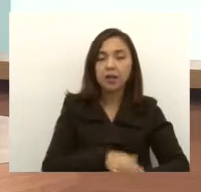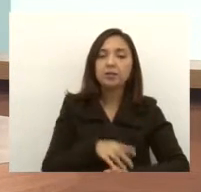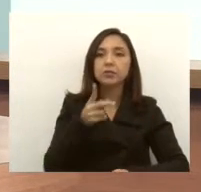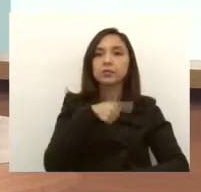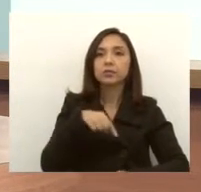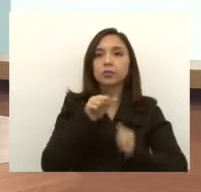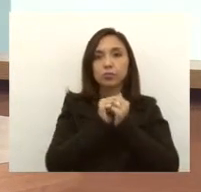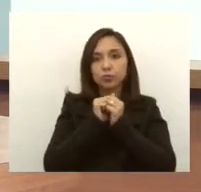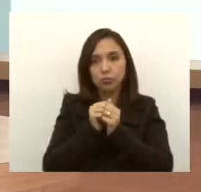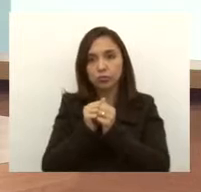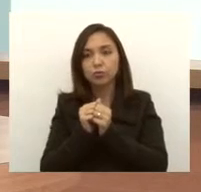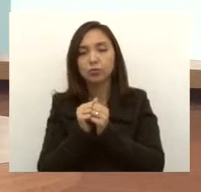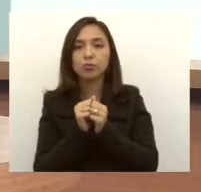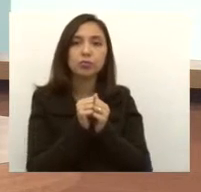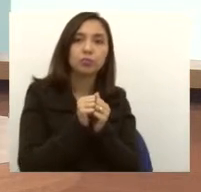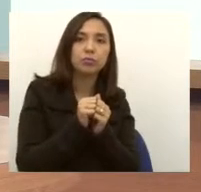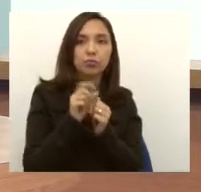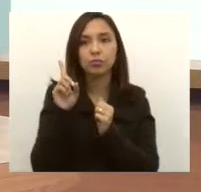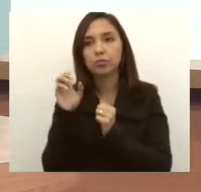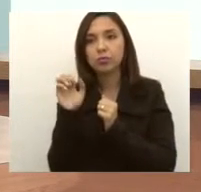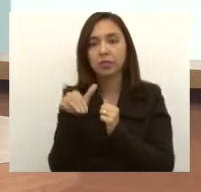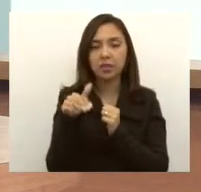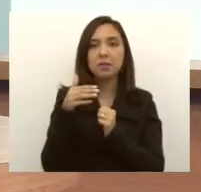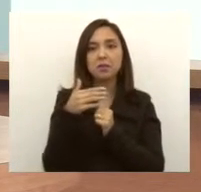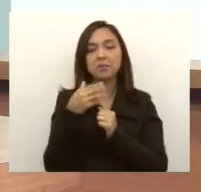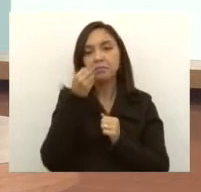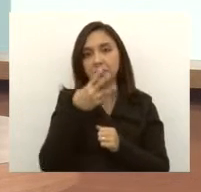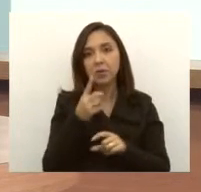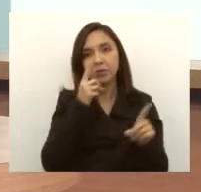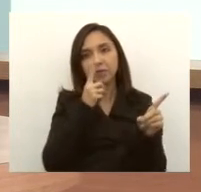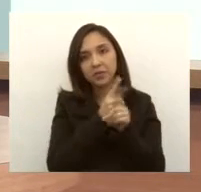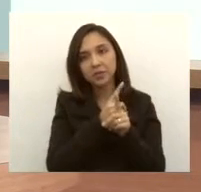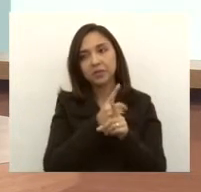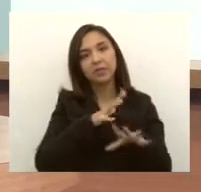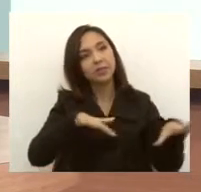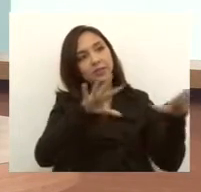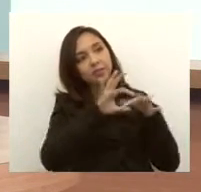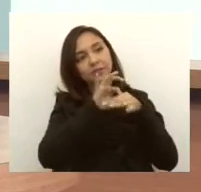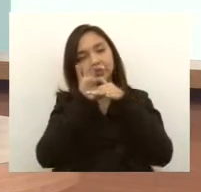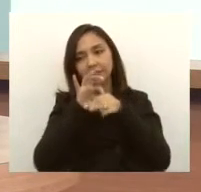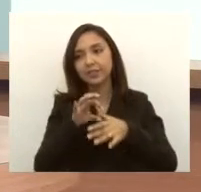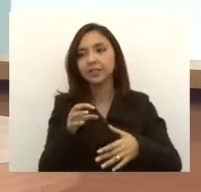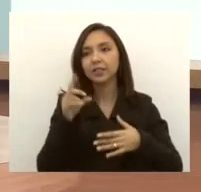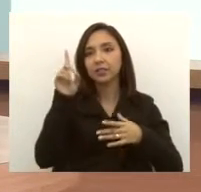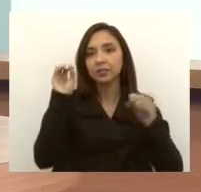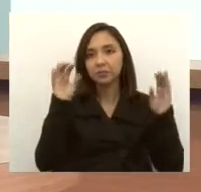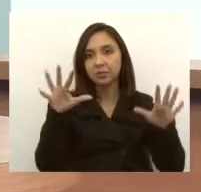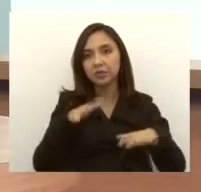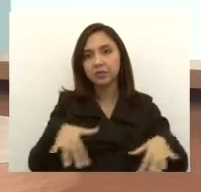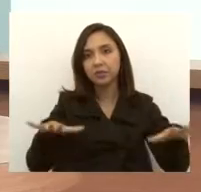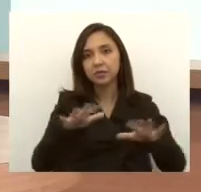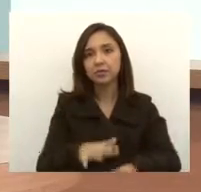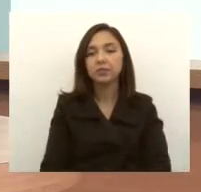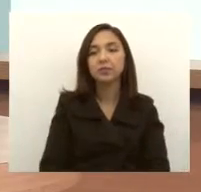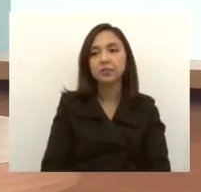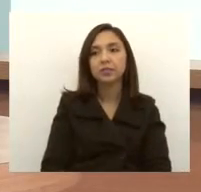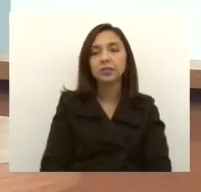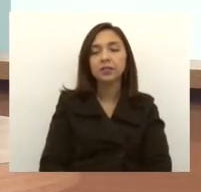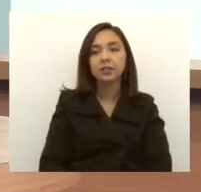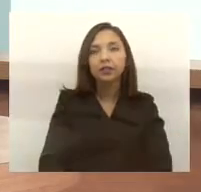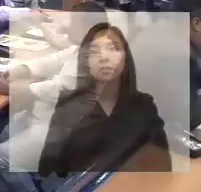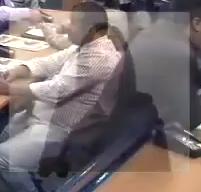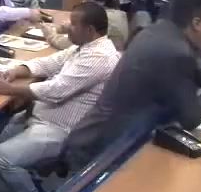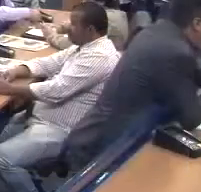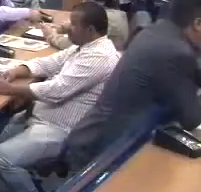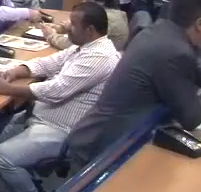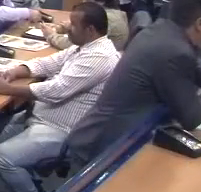candidatos juntos no DEM. Prazer revê-lo, juntamente toda a liderança. Deus abençoe a todos vocês. Essa